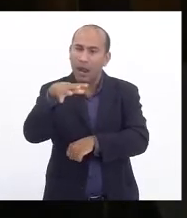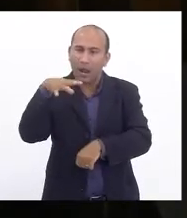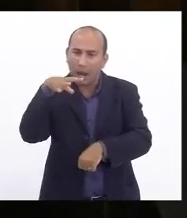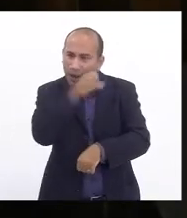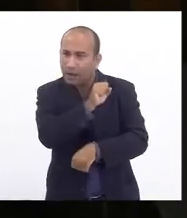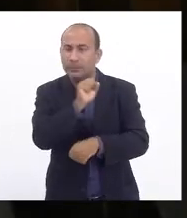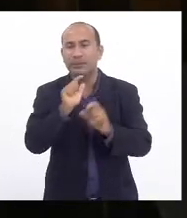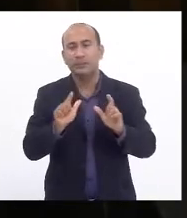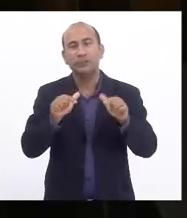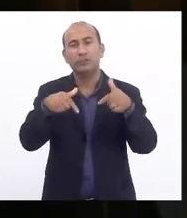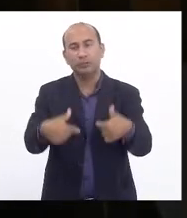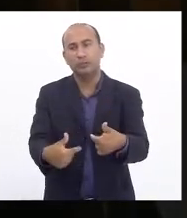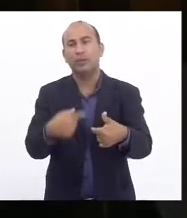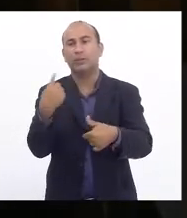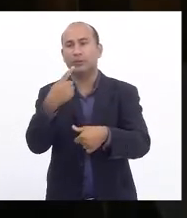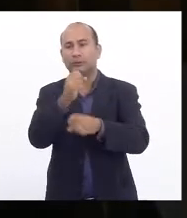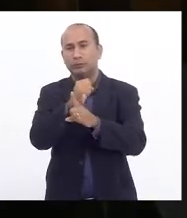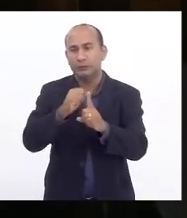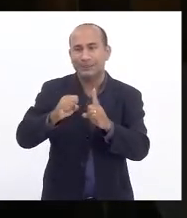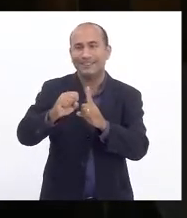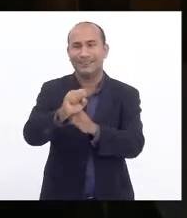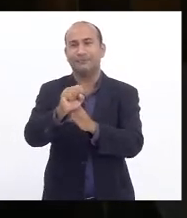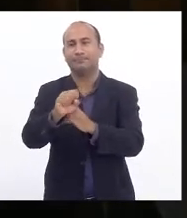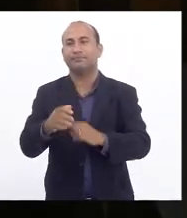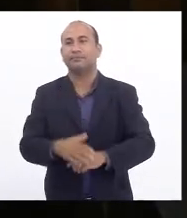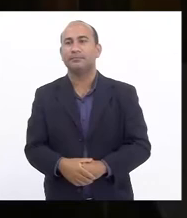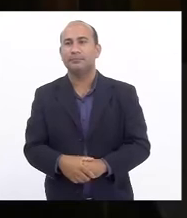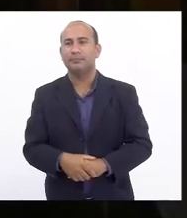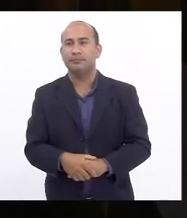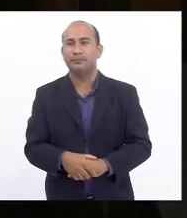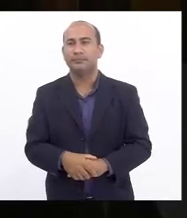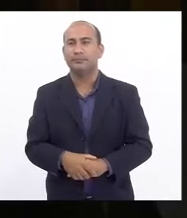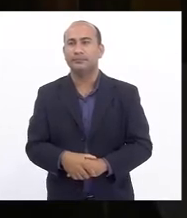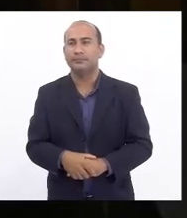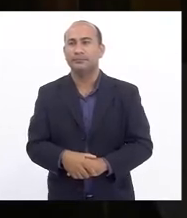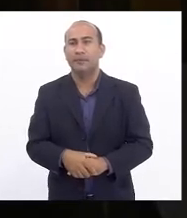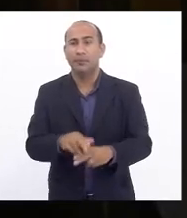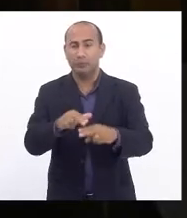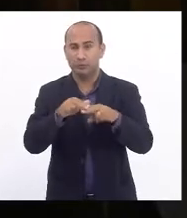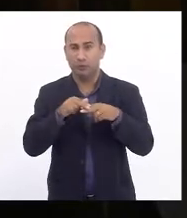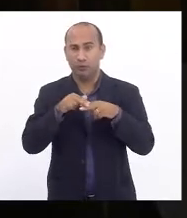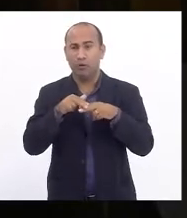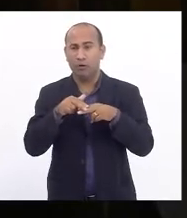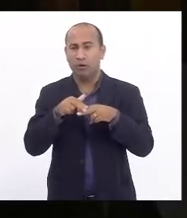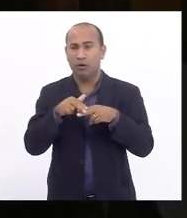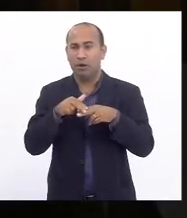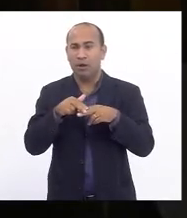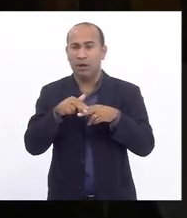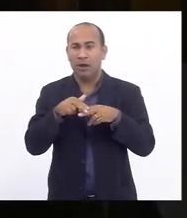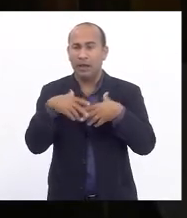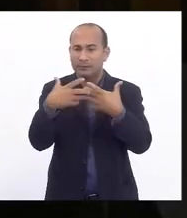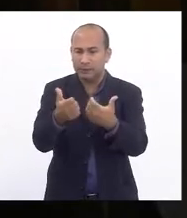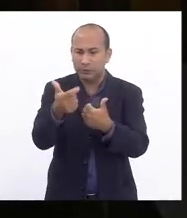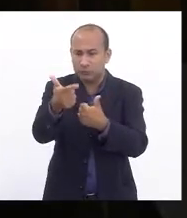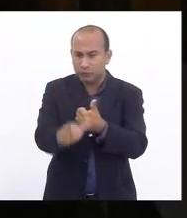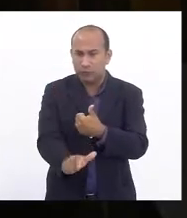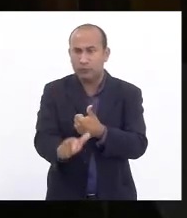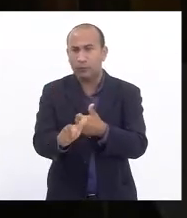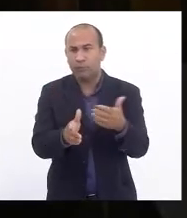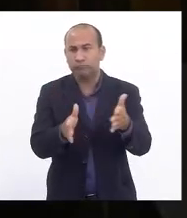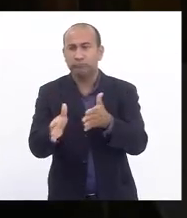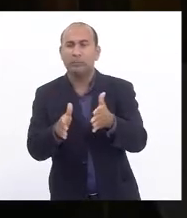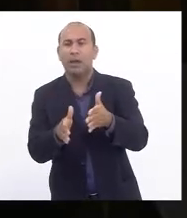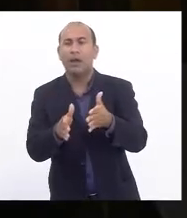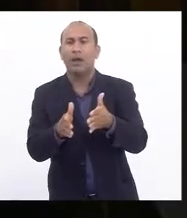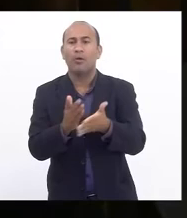da Geral de prioridades da nossa sociedade para Além disso ao reassumir o mandato a gente passa por